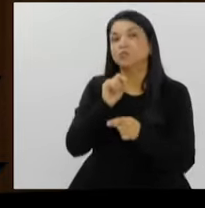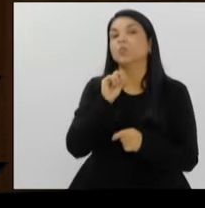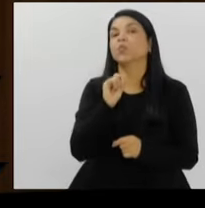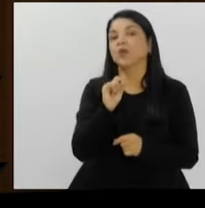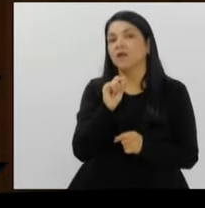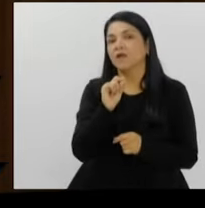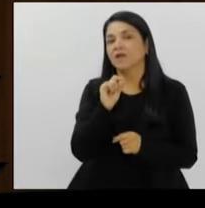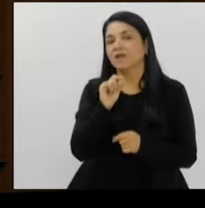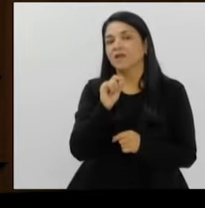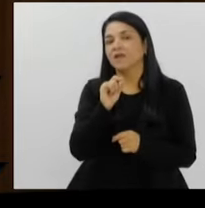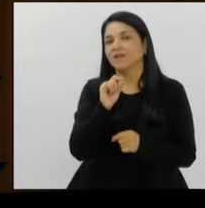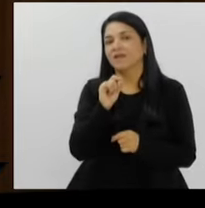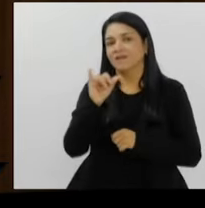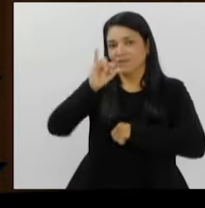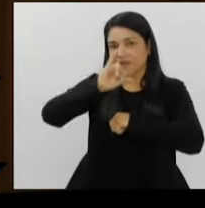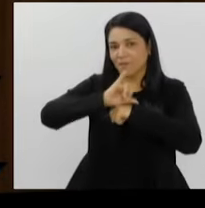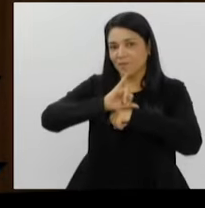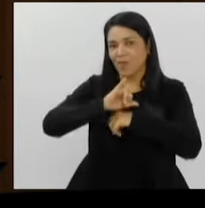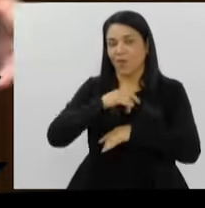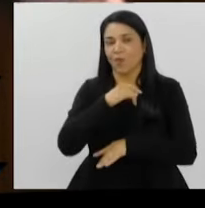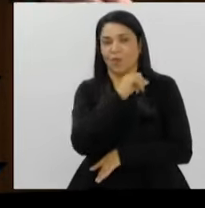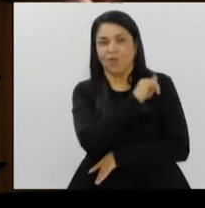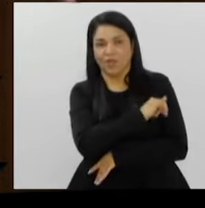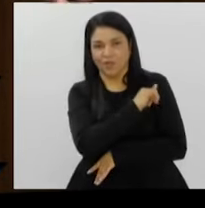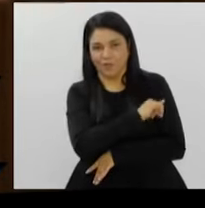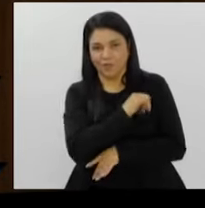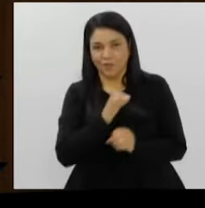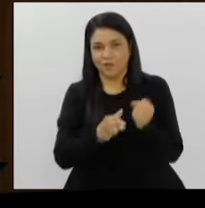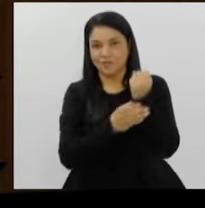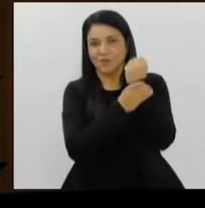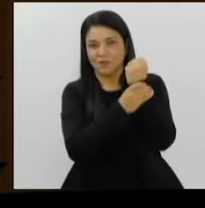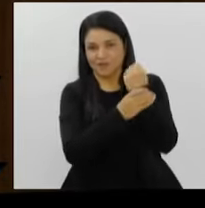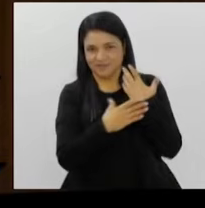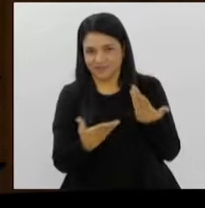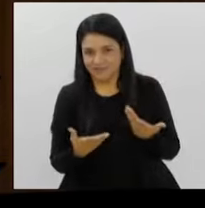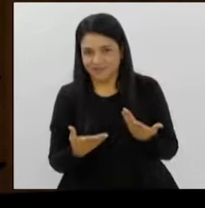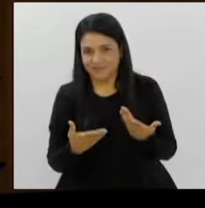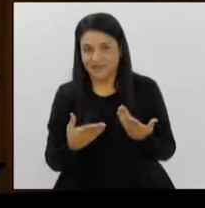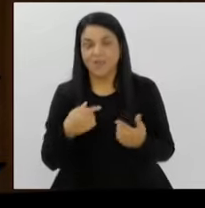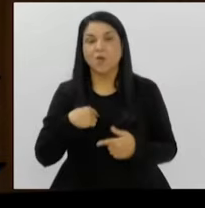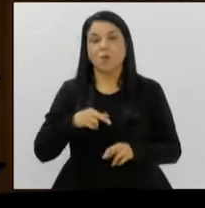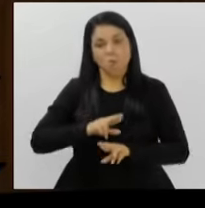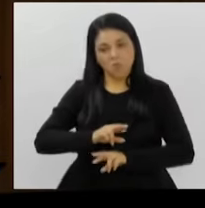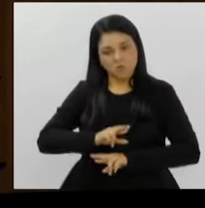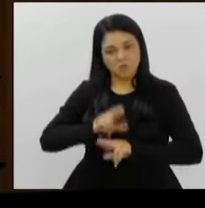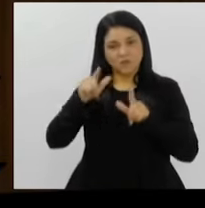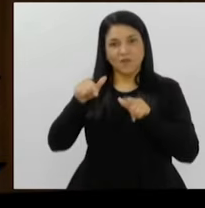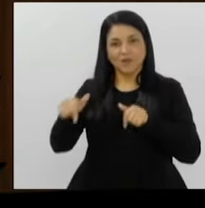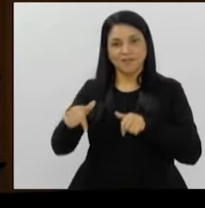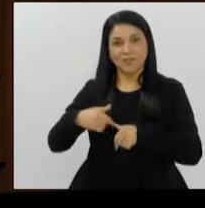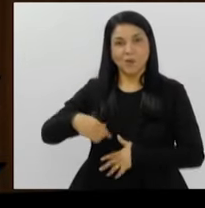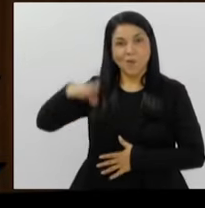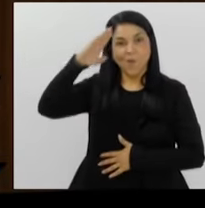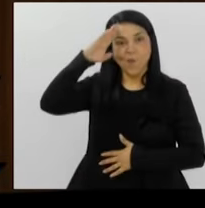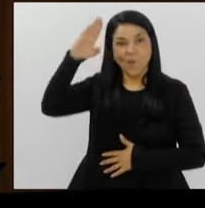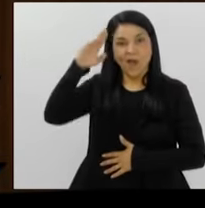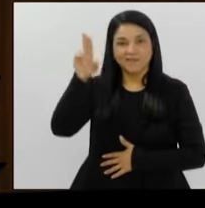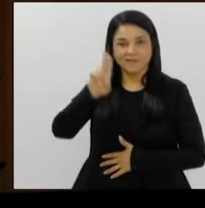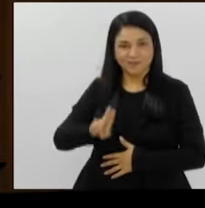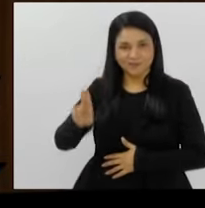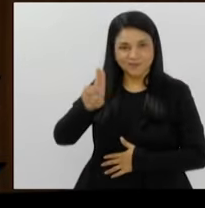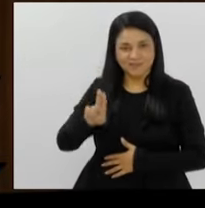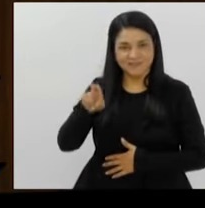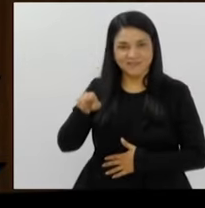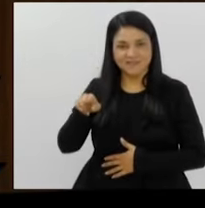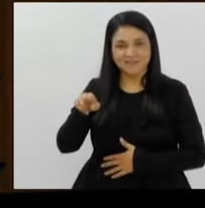de Janeiro para a segurança pública? Pelo contrário, o que eu vejo é ele usar a guarda municipal, a qual ele não valoriza, para